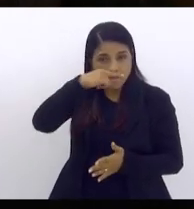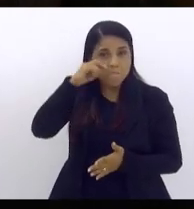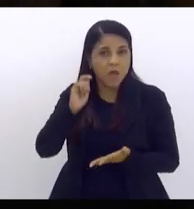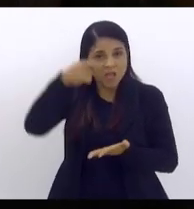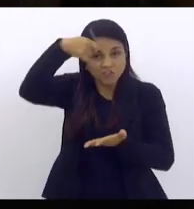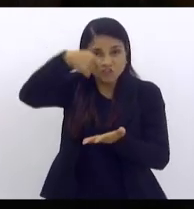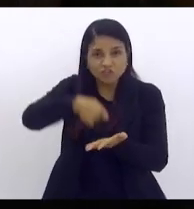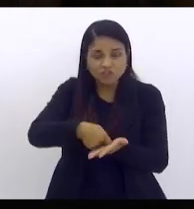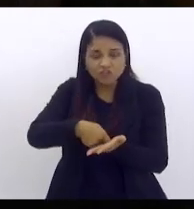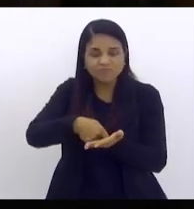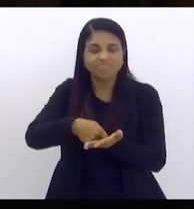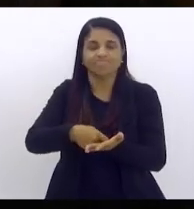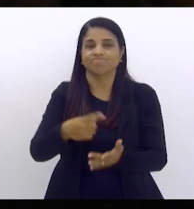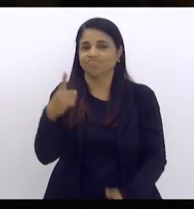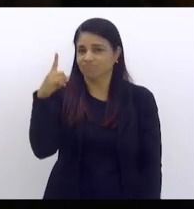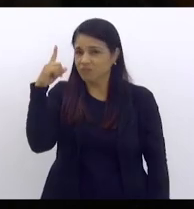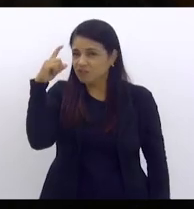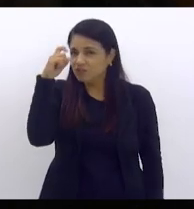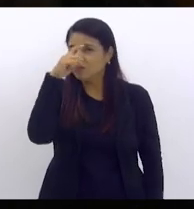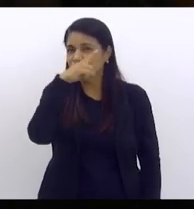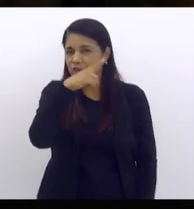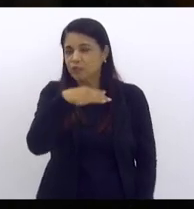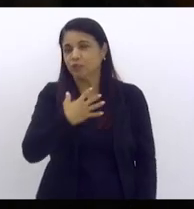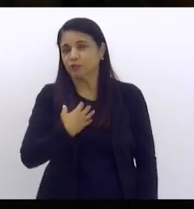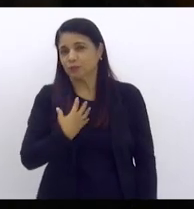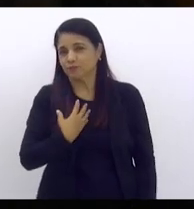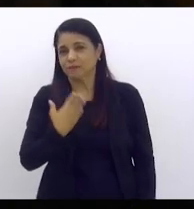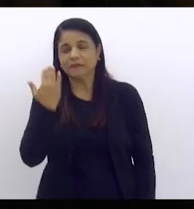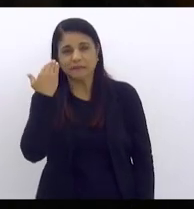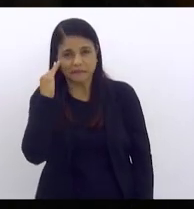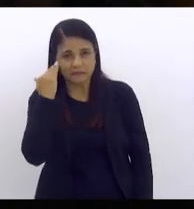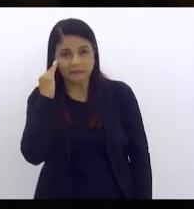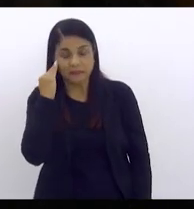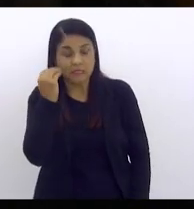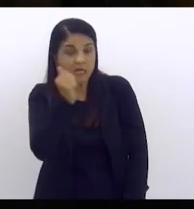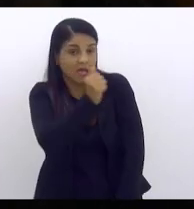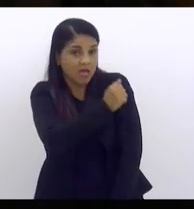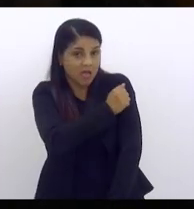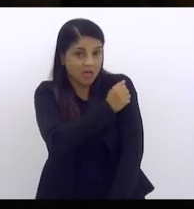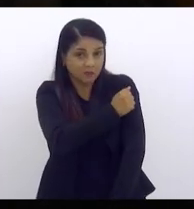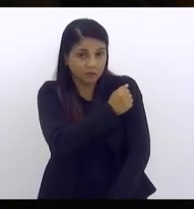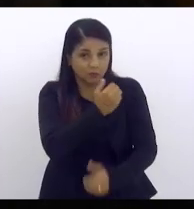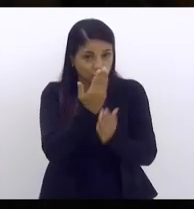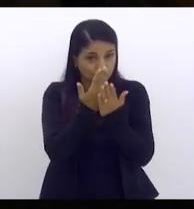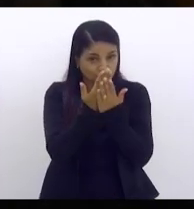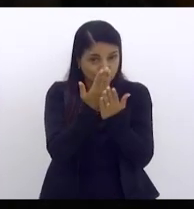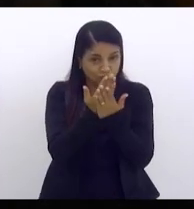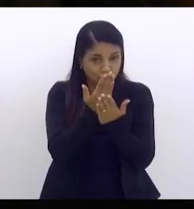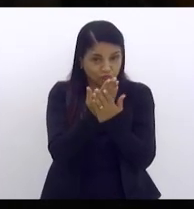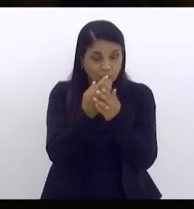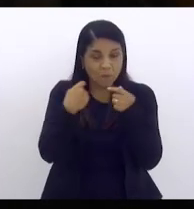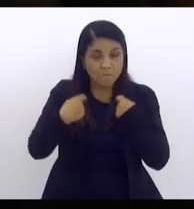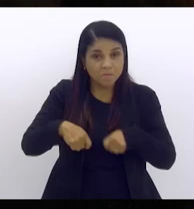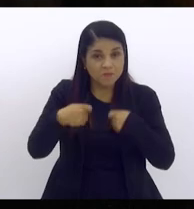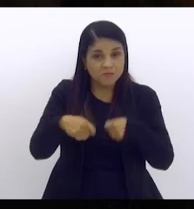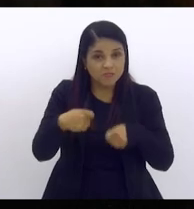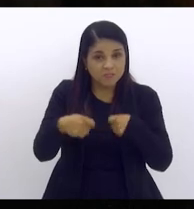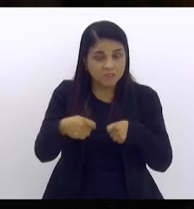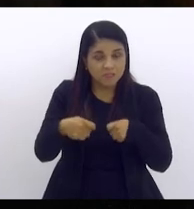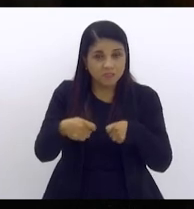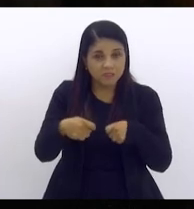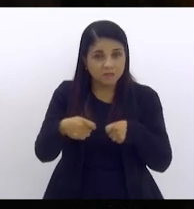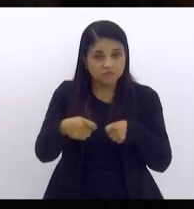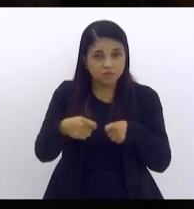imaginar. Esses alunos precisam de uma reação institucional